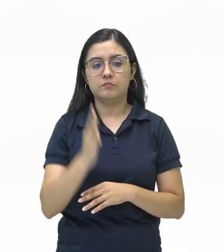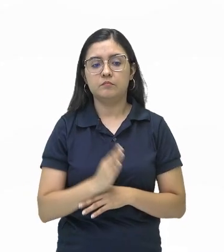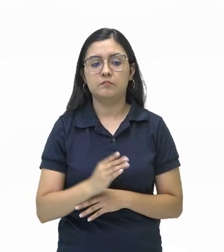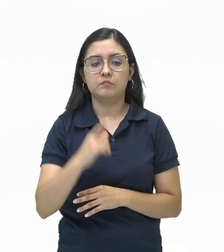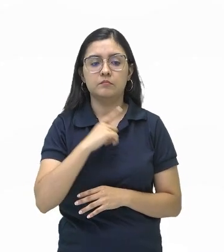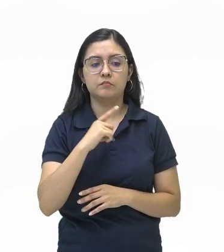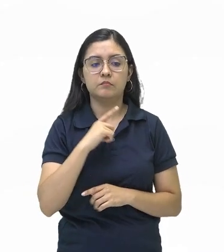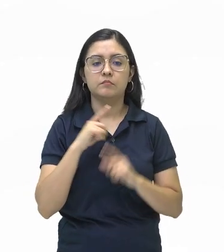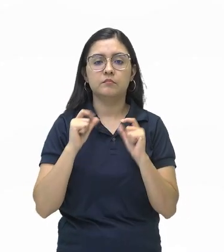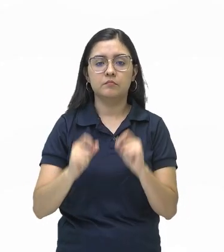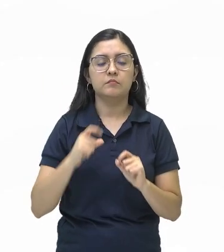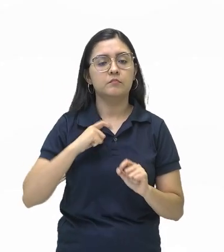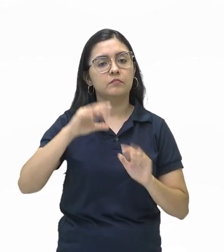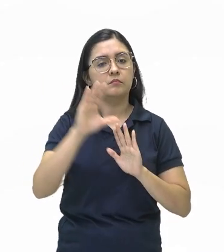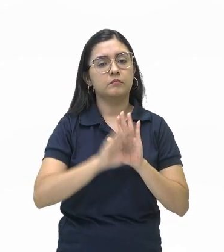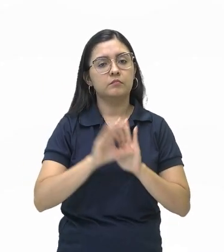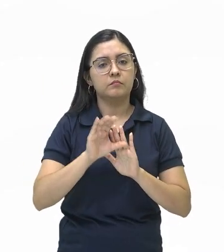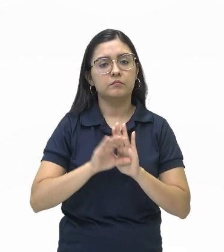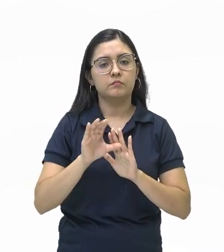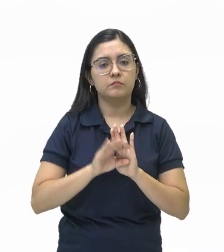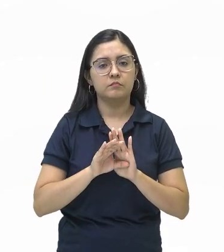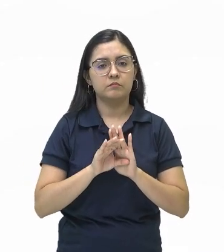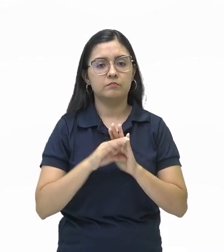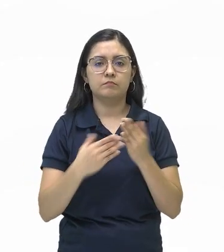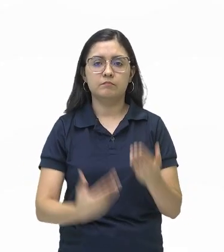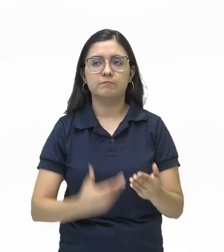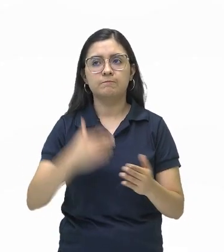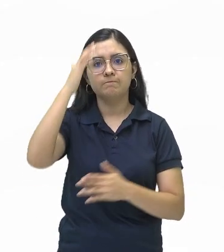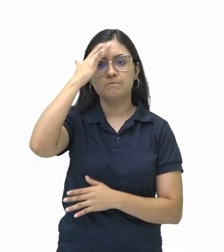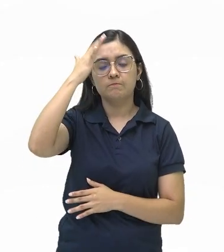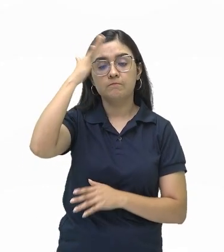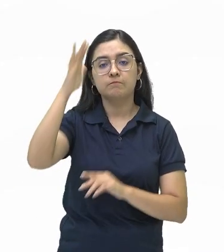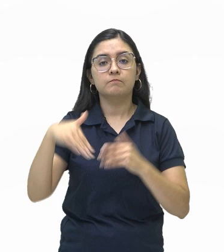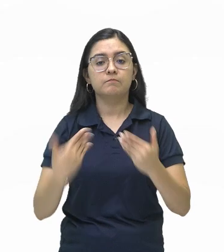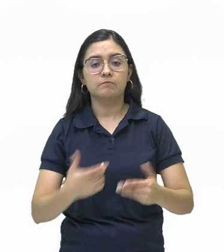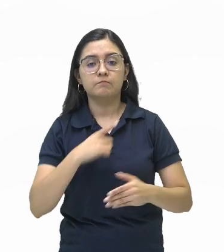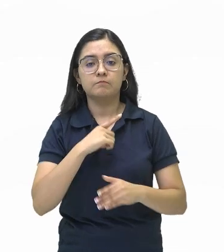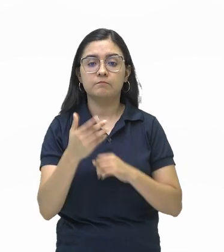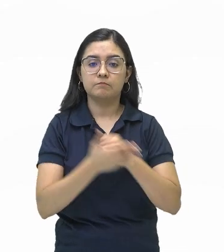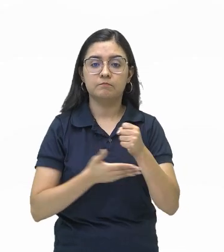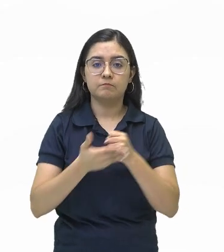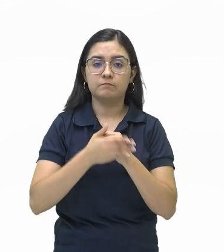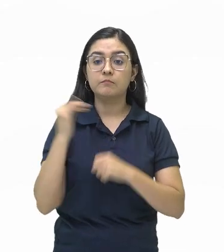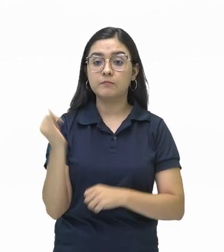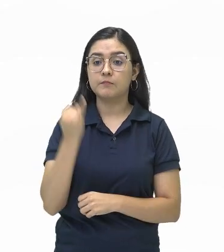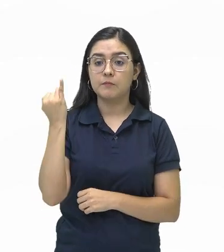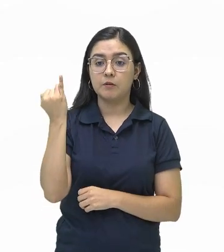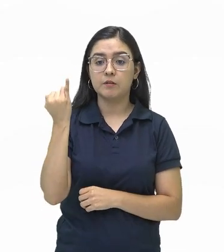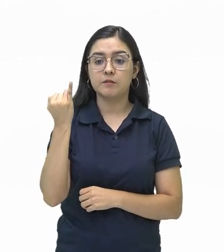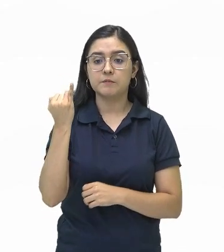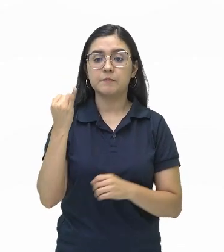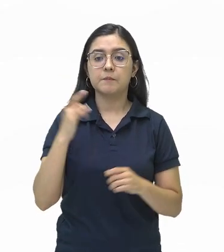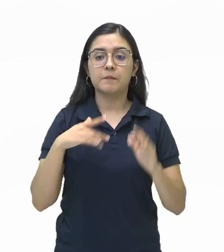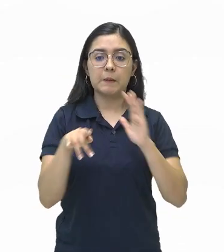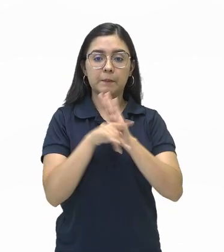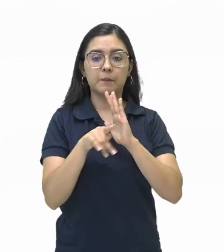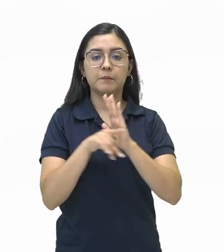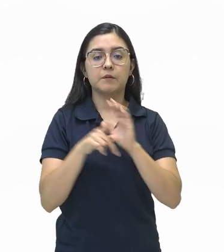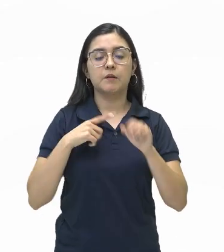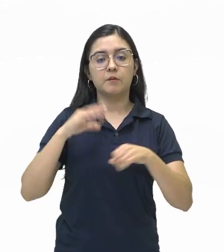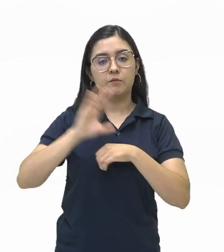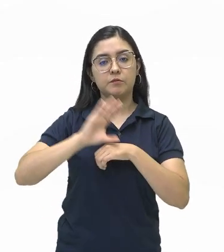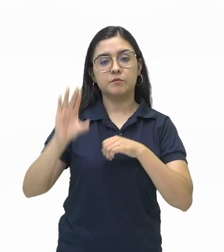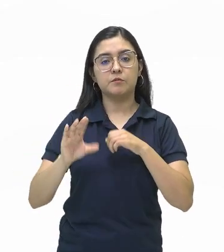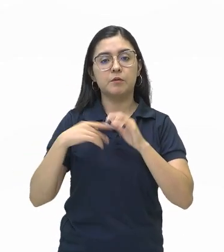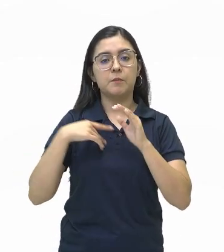se trata de um conceito abstrato. Olha só que interessante. É o princípio extremamente importante na Constituição brasileira. Vocês